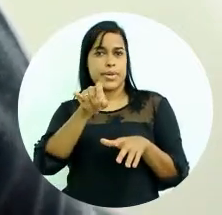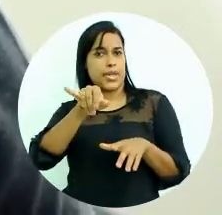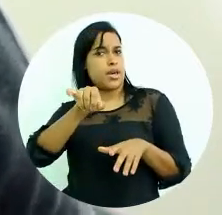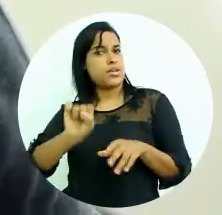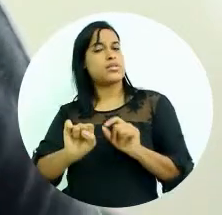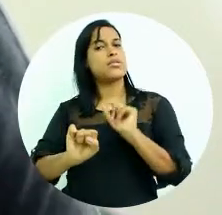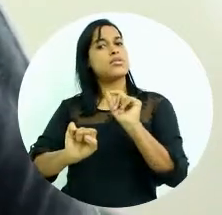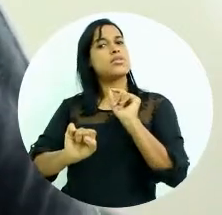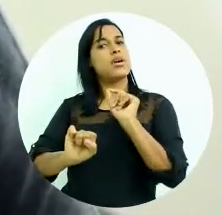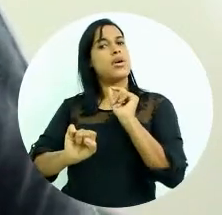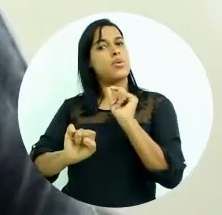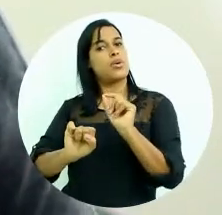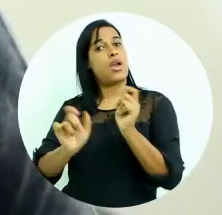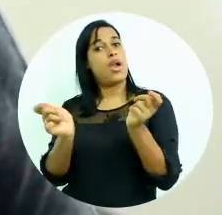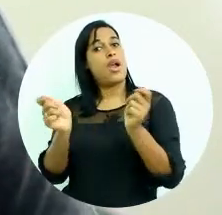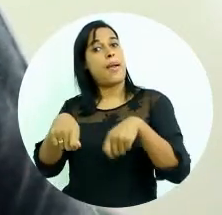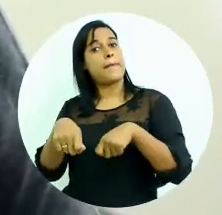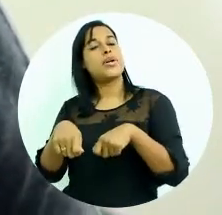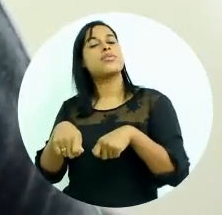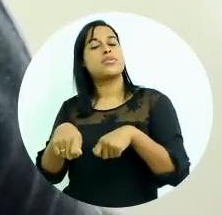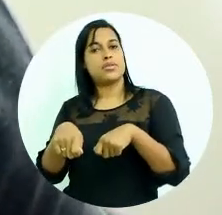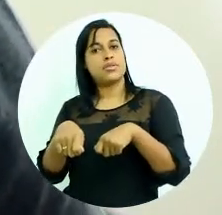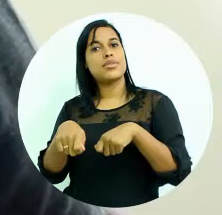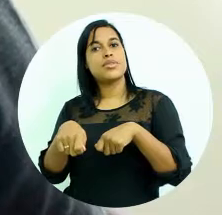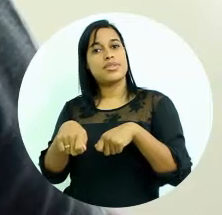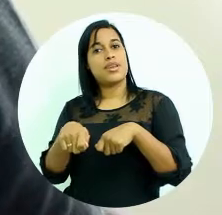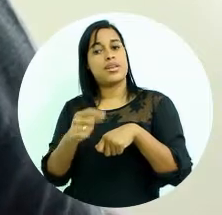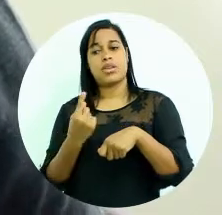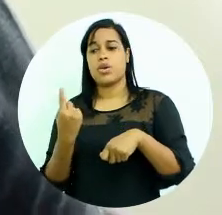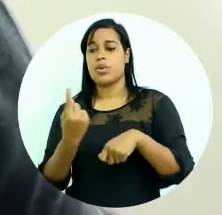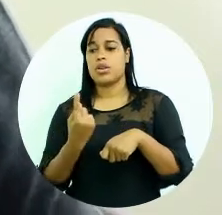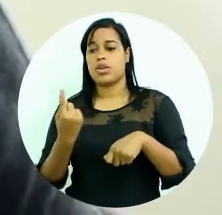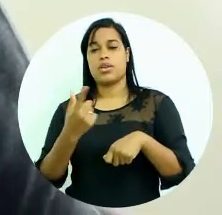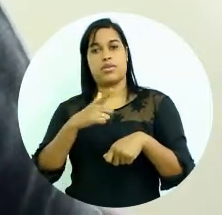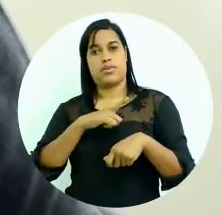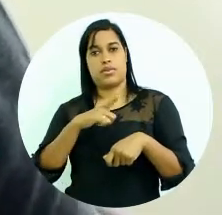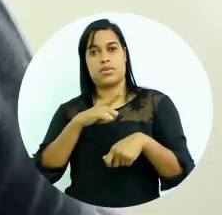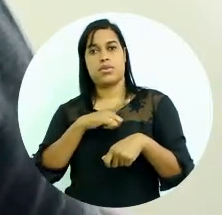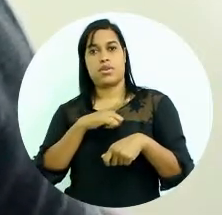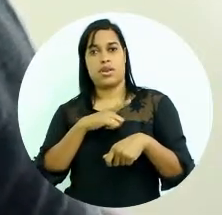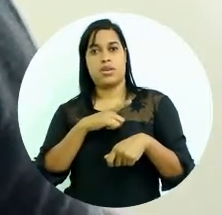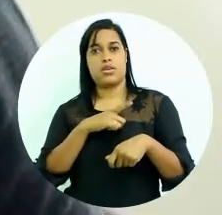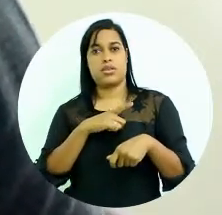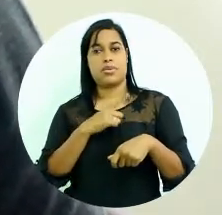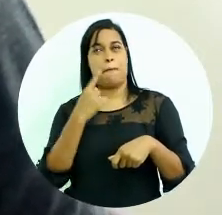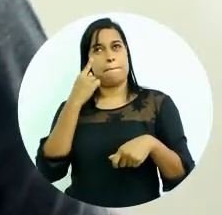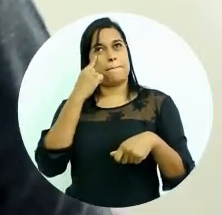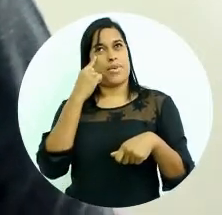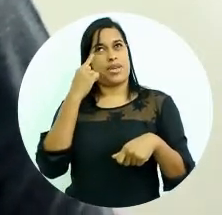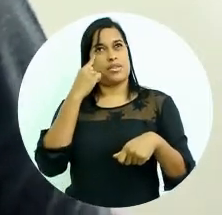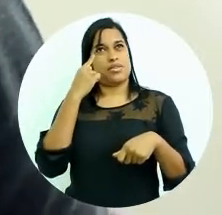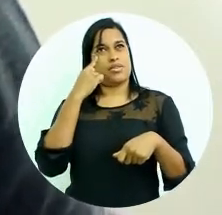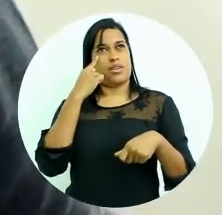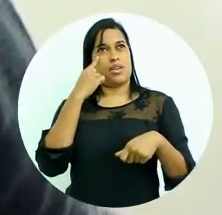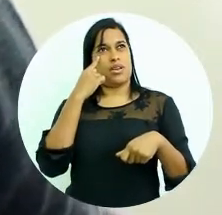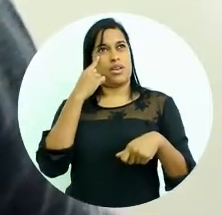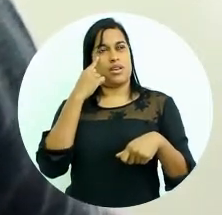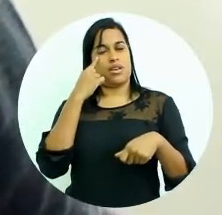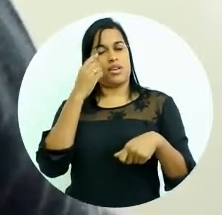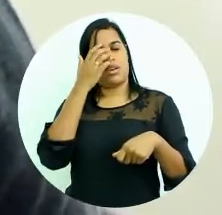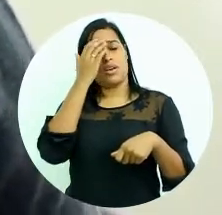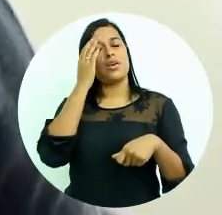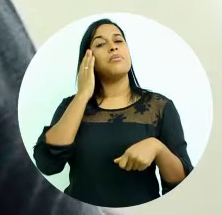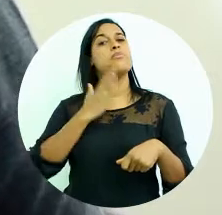praxis, que é a capacidade que o indivíduo tem de